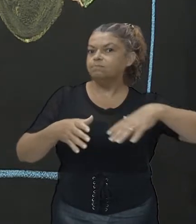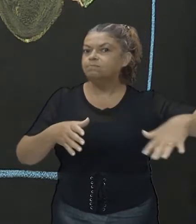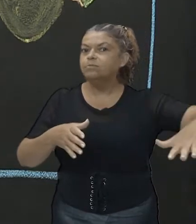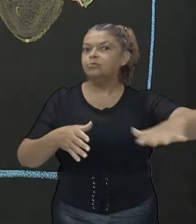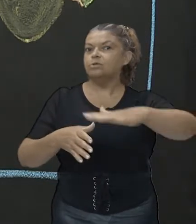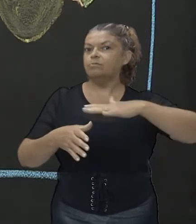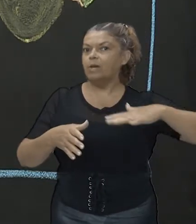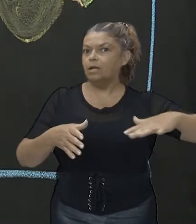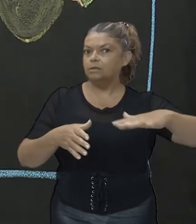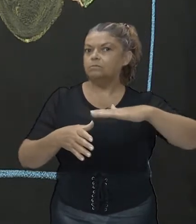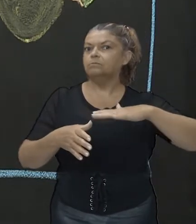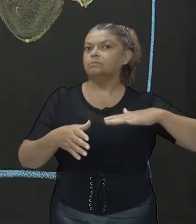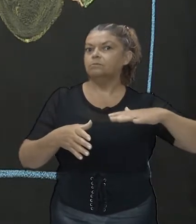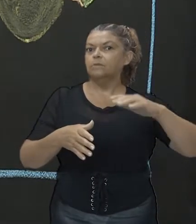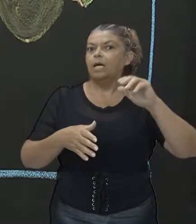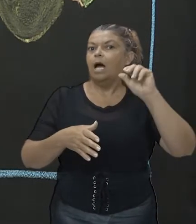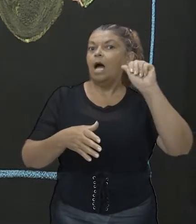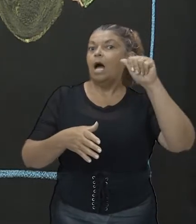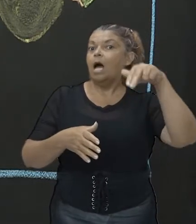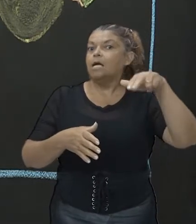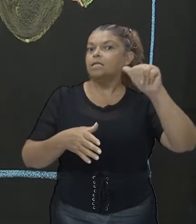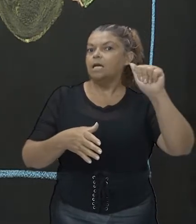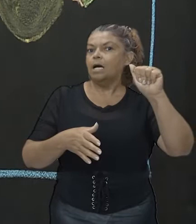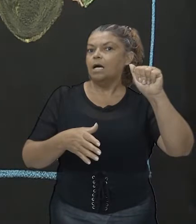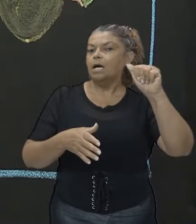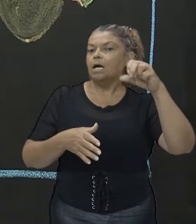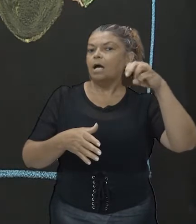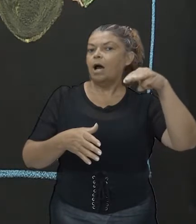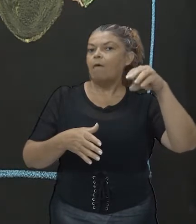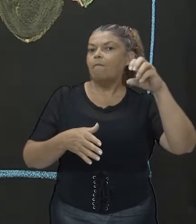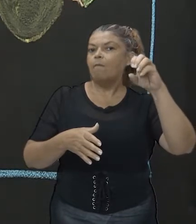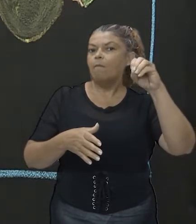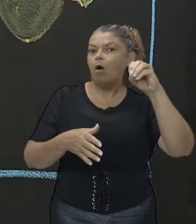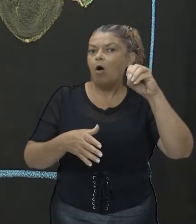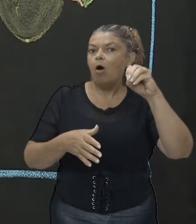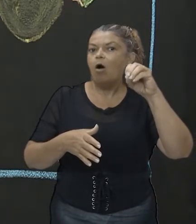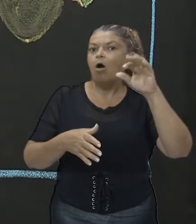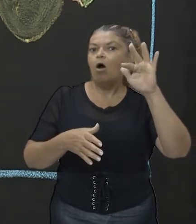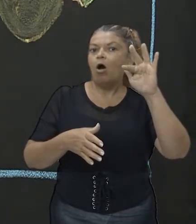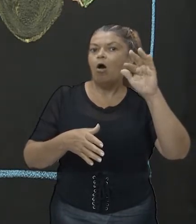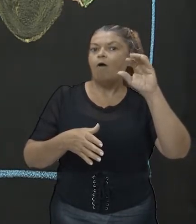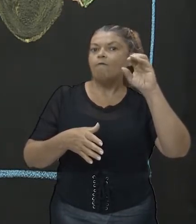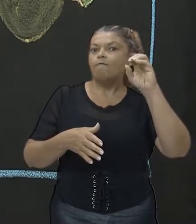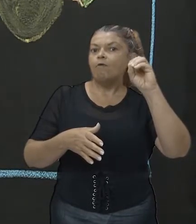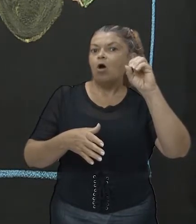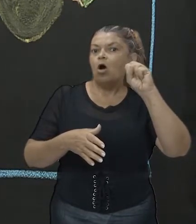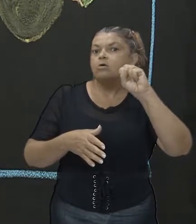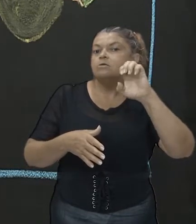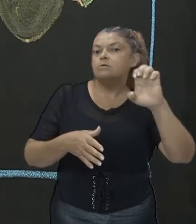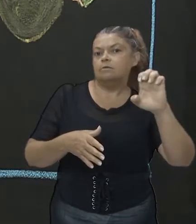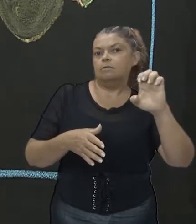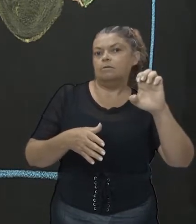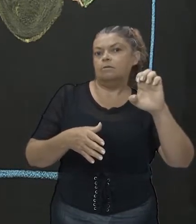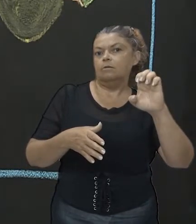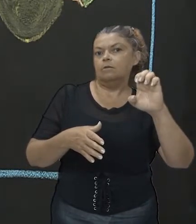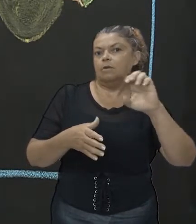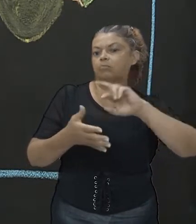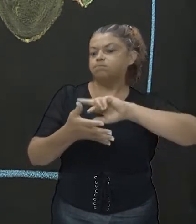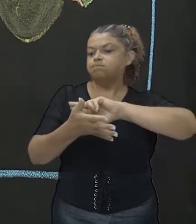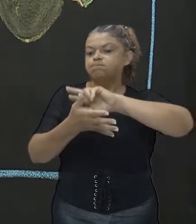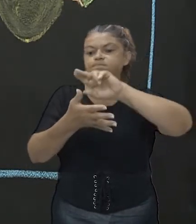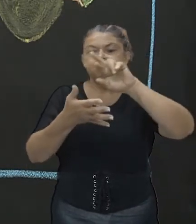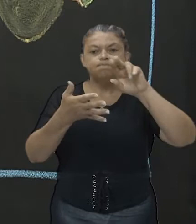aberrativo. Anamorfose, mapa sem forma. Ou seja, as formas são distorcidas